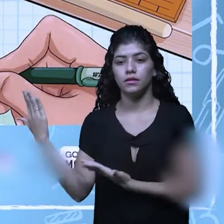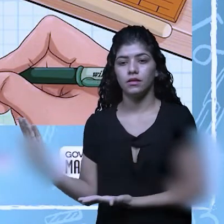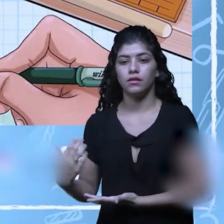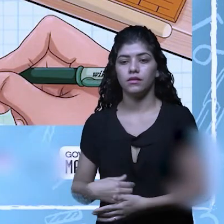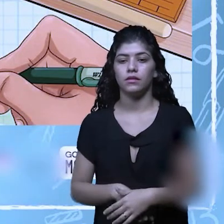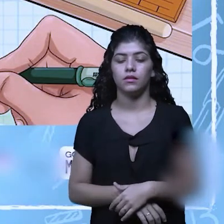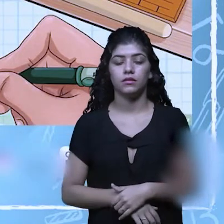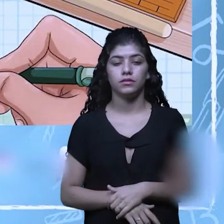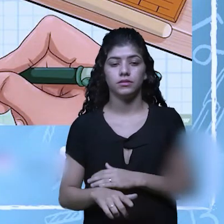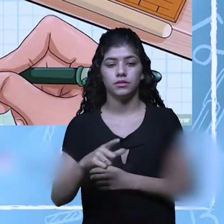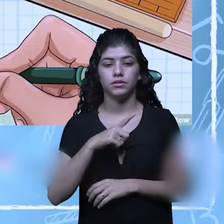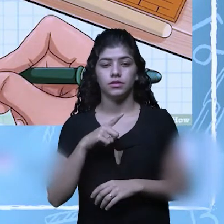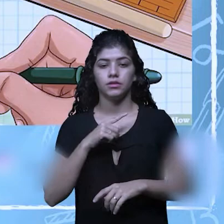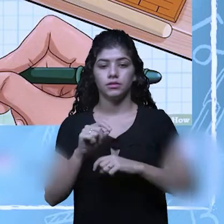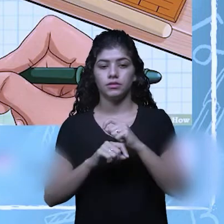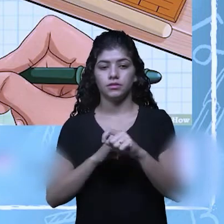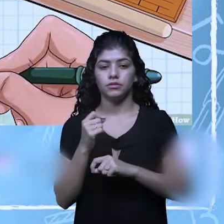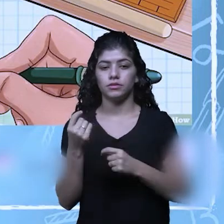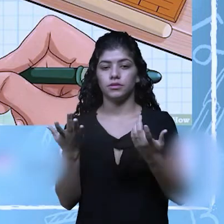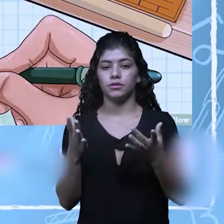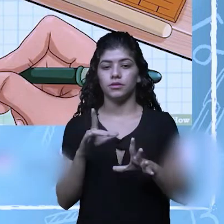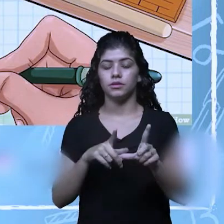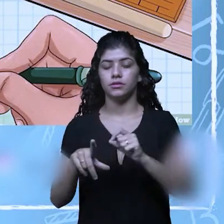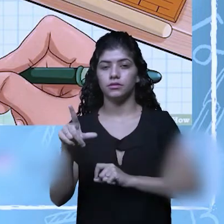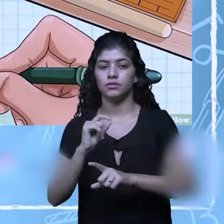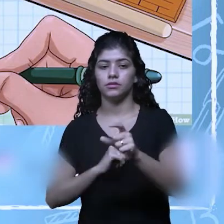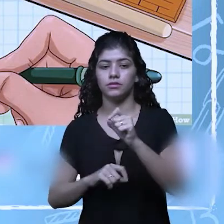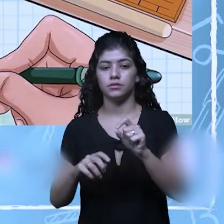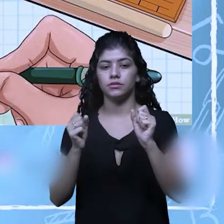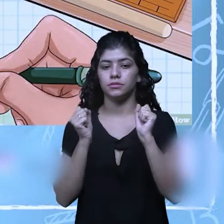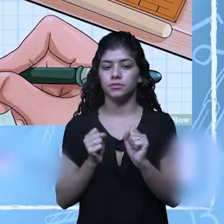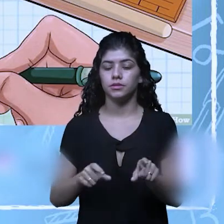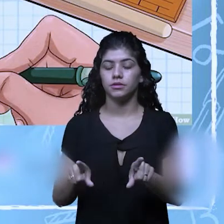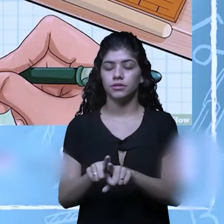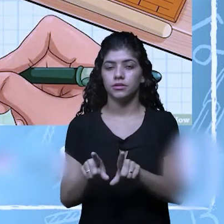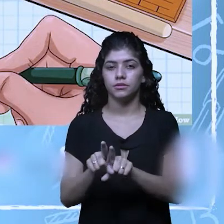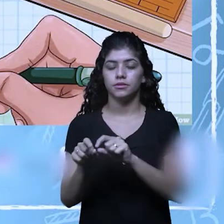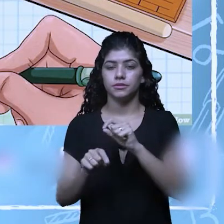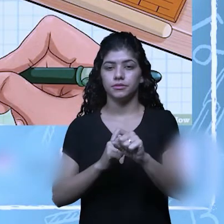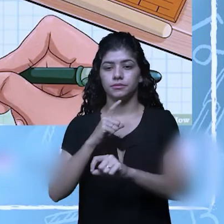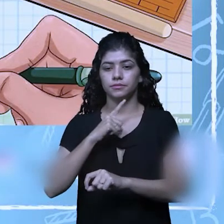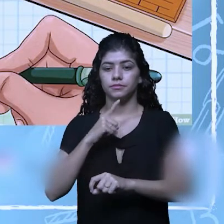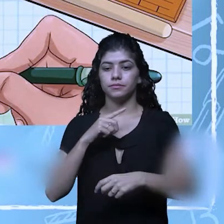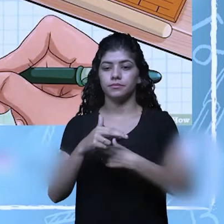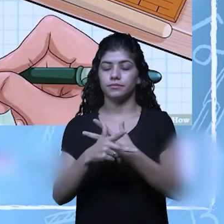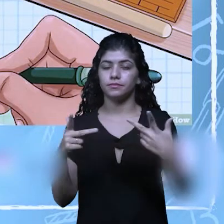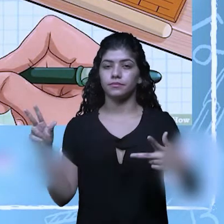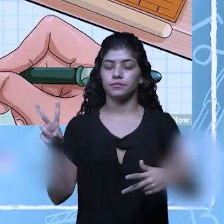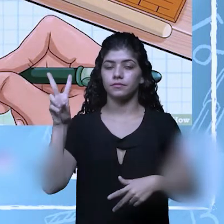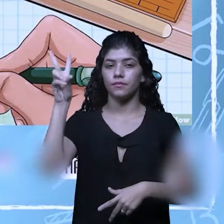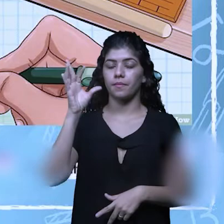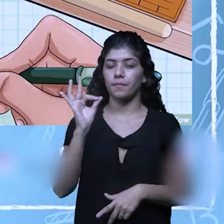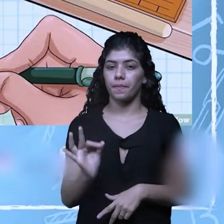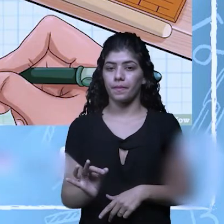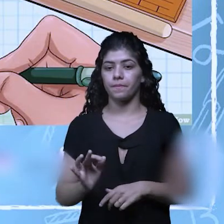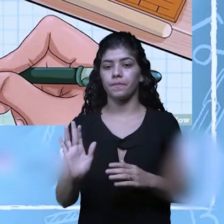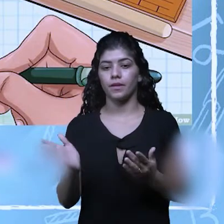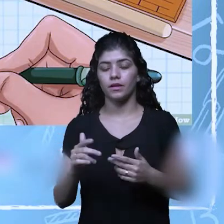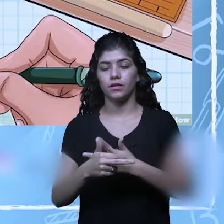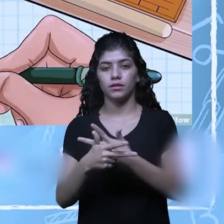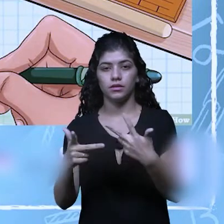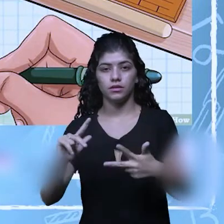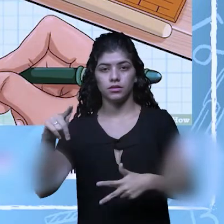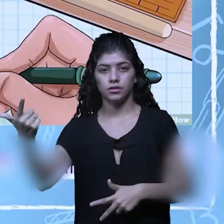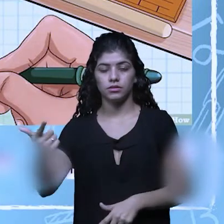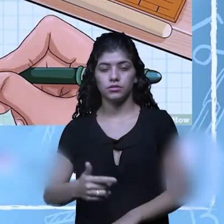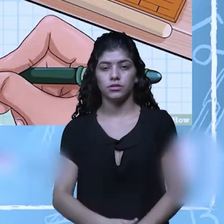incerteza? Ao se tomar uma medida na coleta de dados, você pode assumir que há um valor real, entre